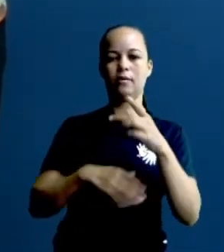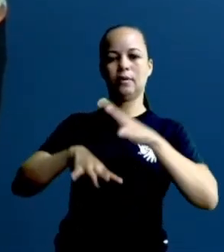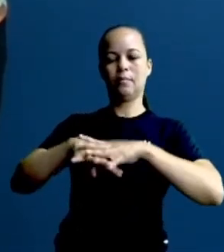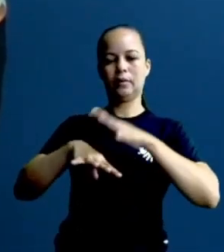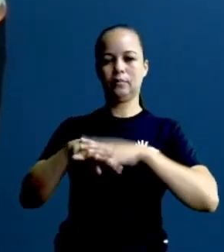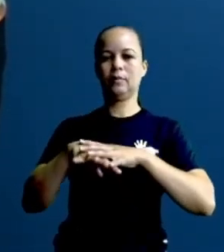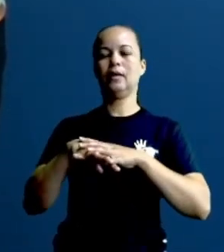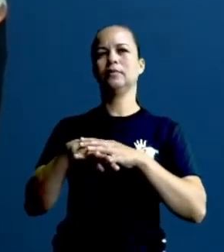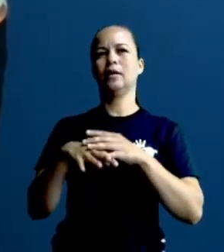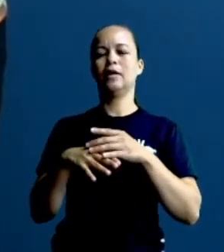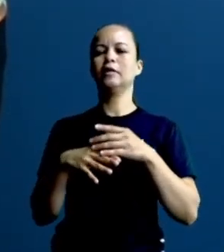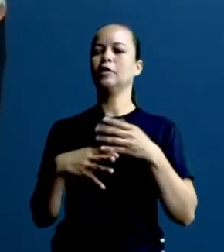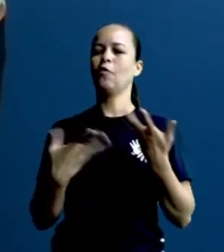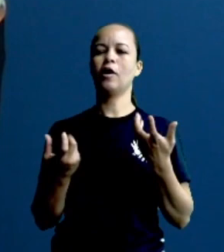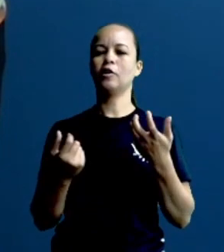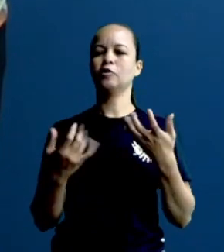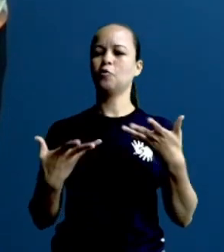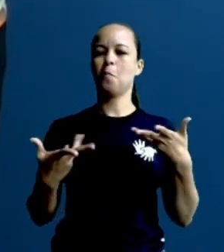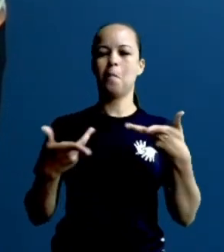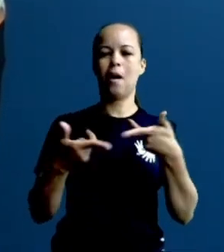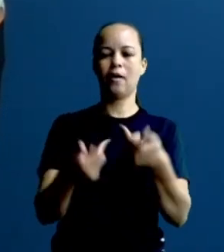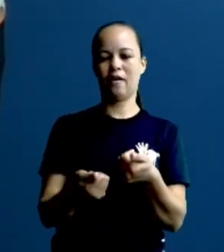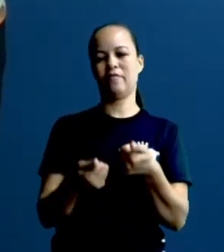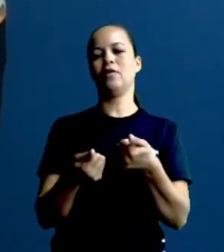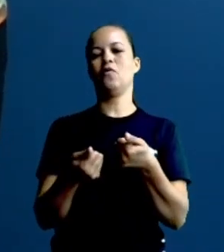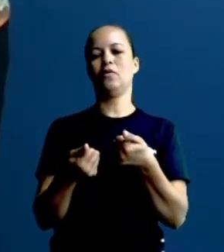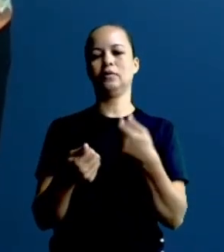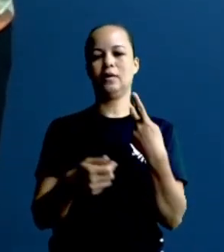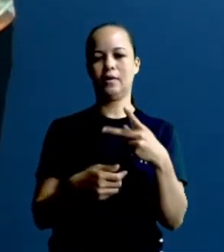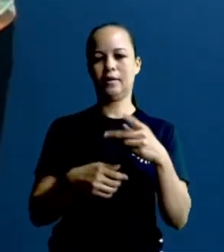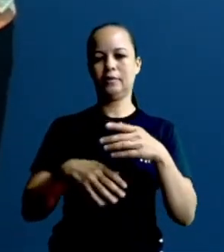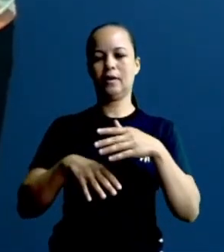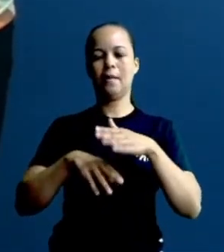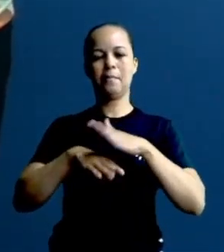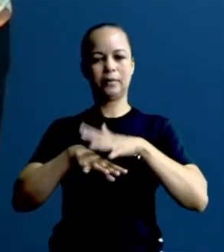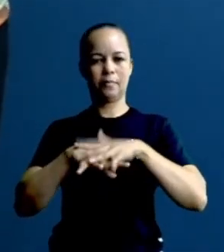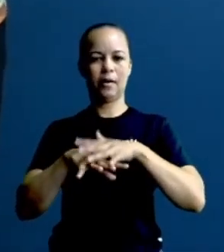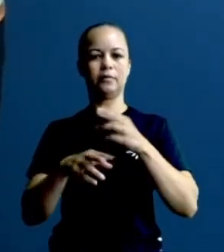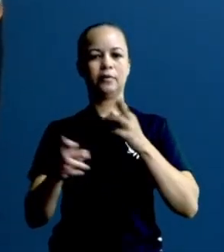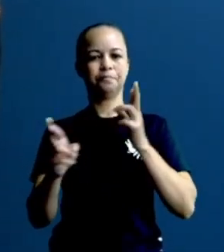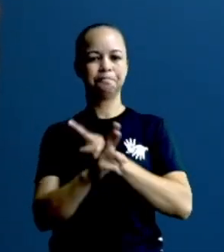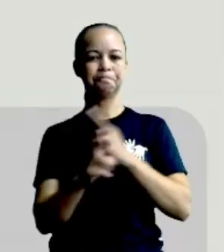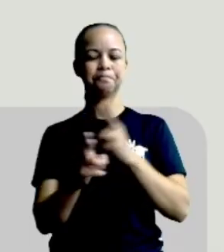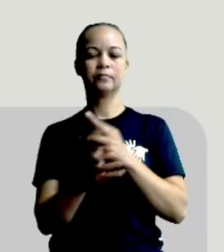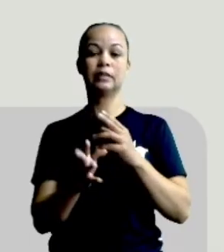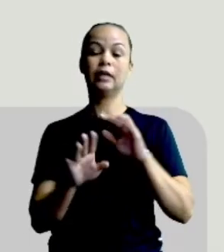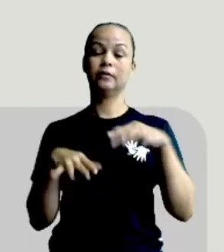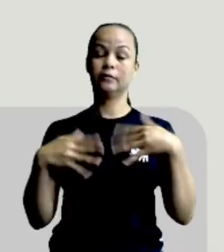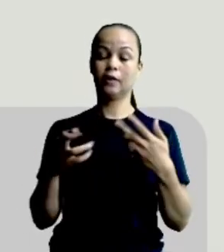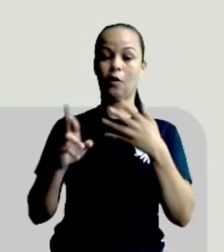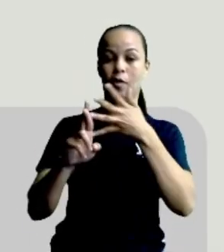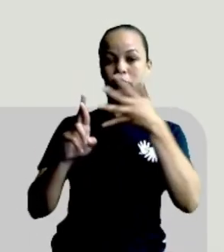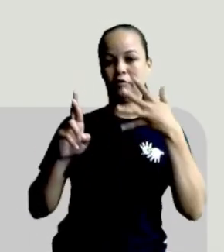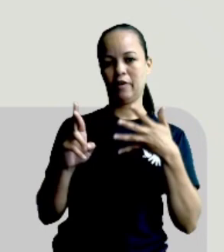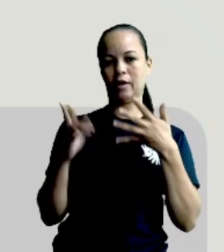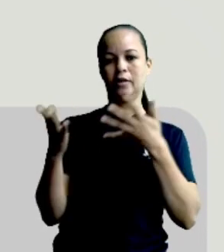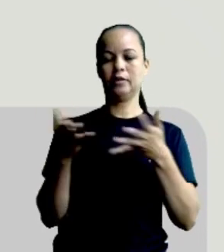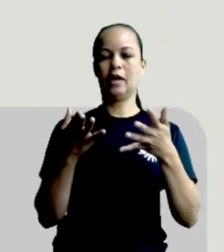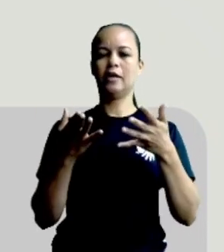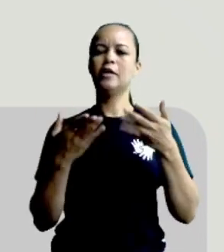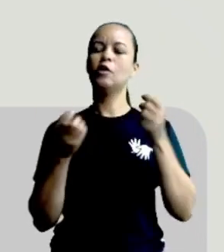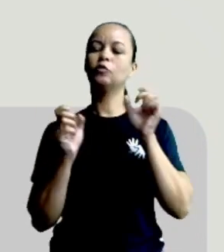matemática, que eu acho magnífica essa relação da matemática. Então, as nossas referências e eu só tenho